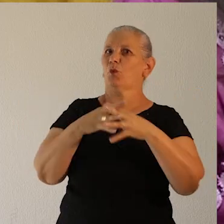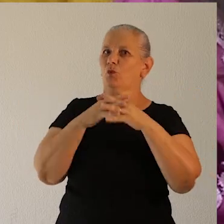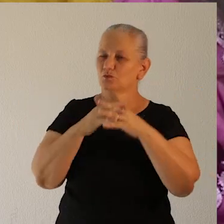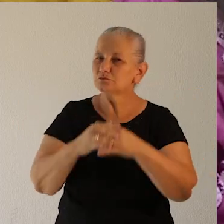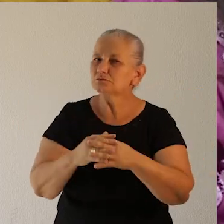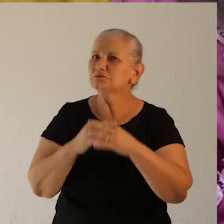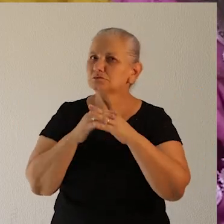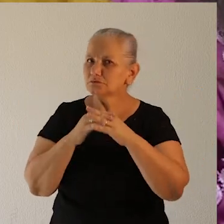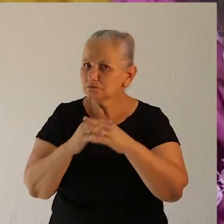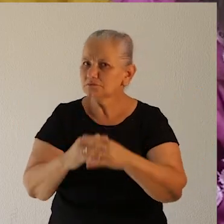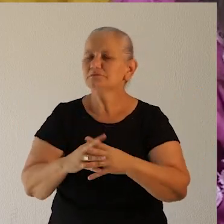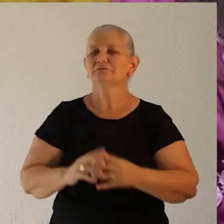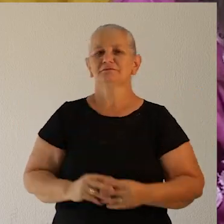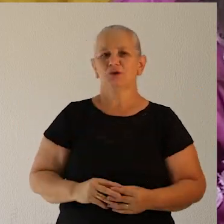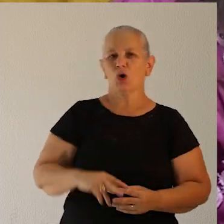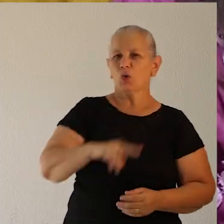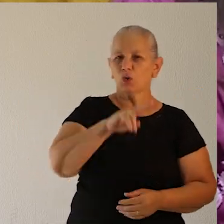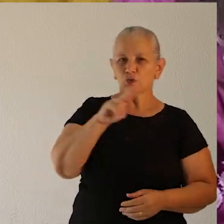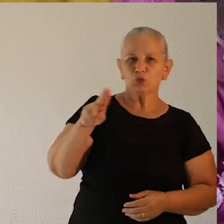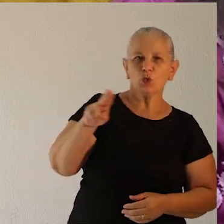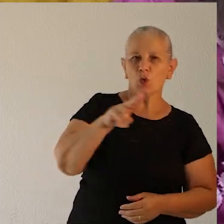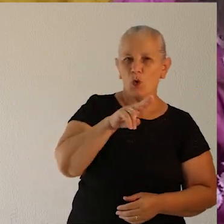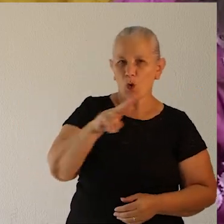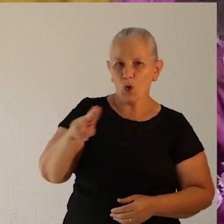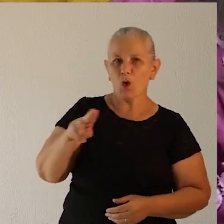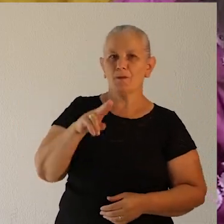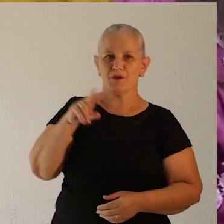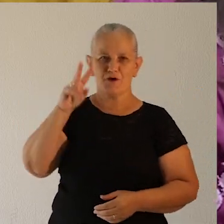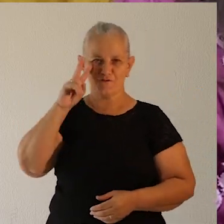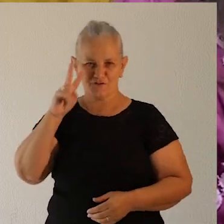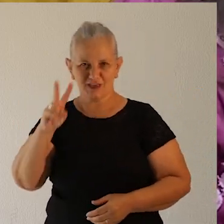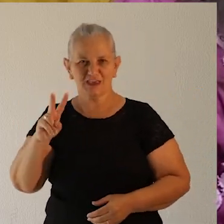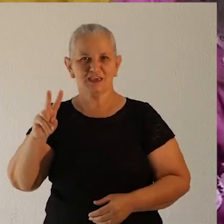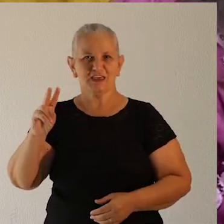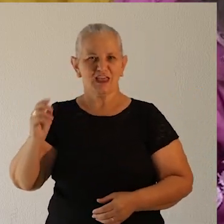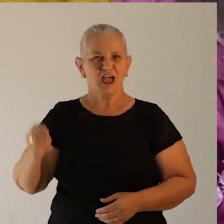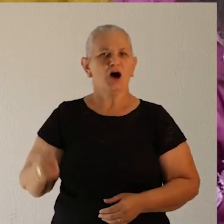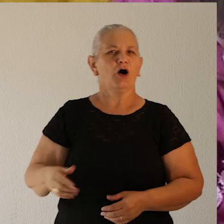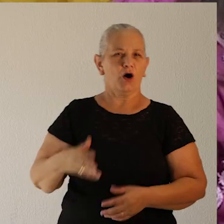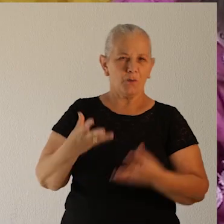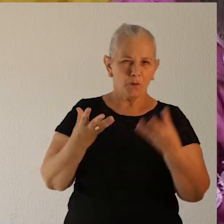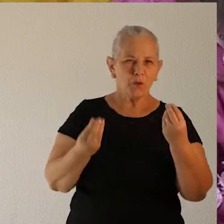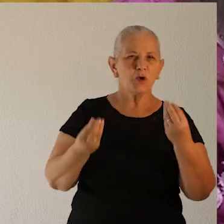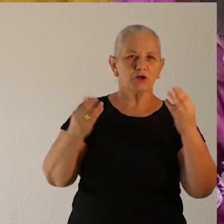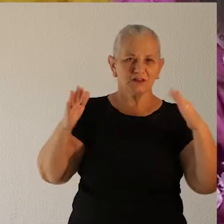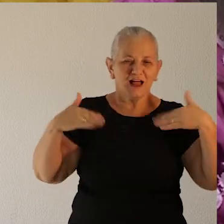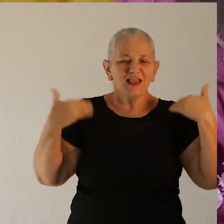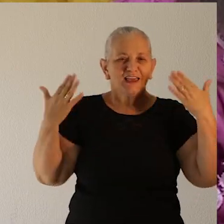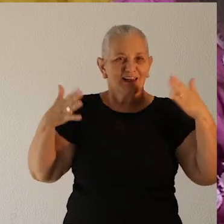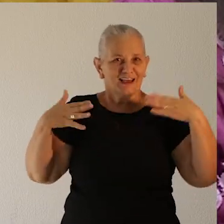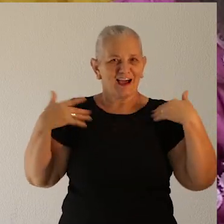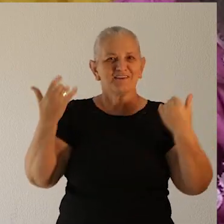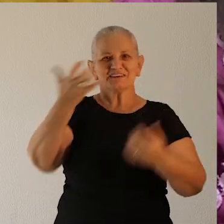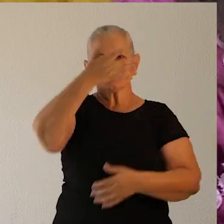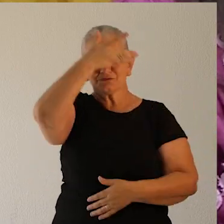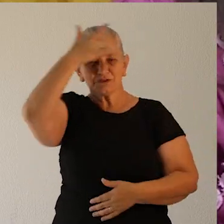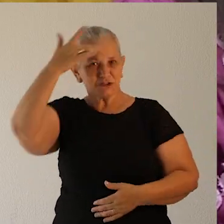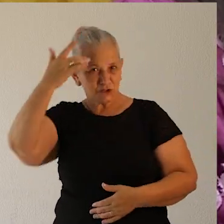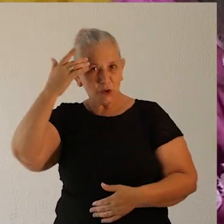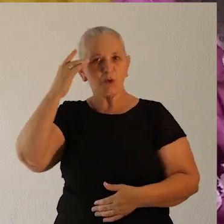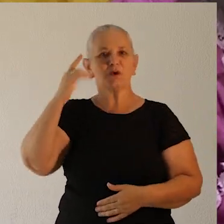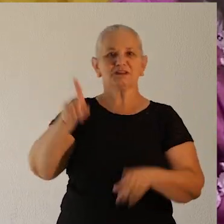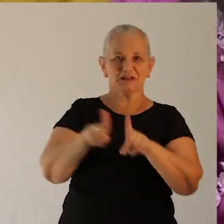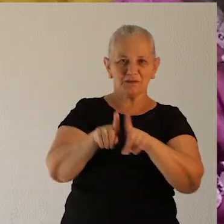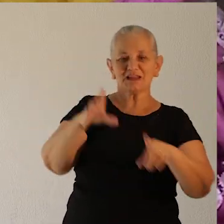confusão. Do seu Romeu que eu falo, famoso na mocidade, alegrava muita gente no campo